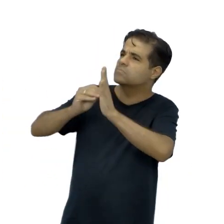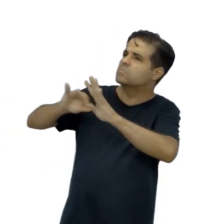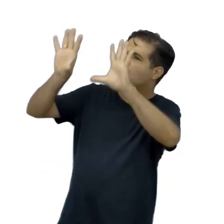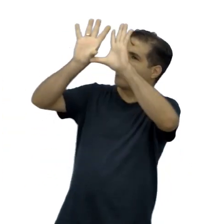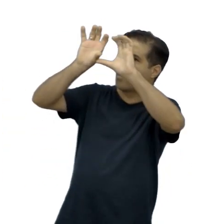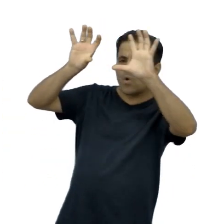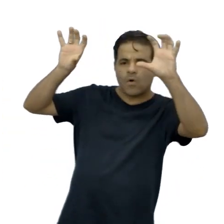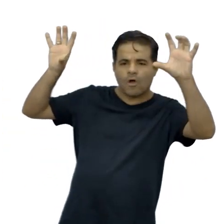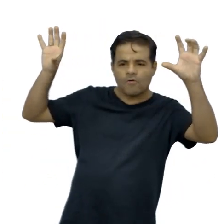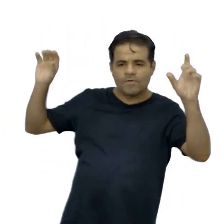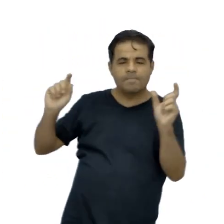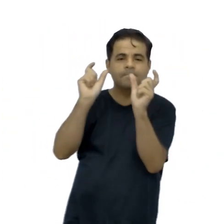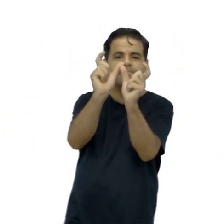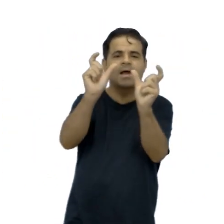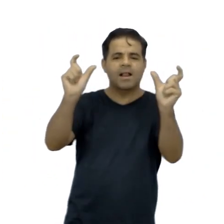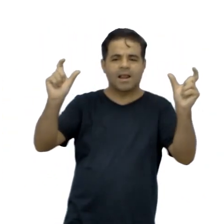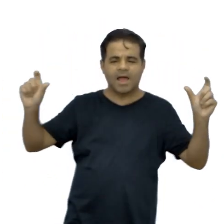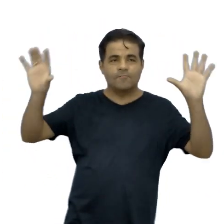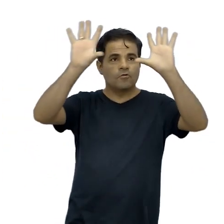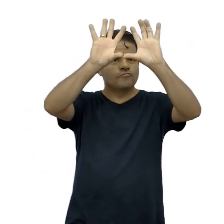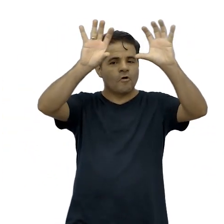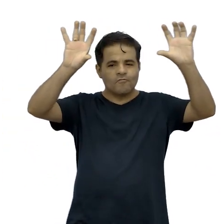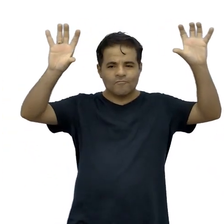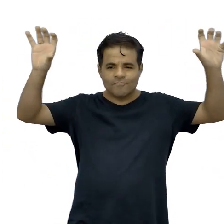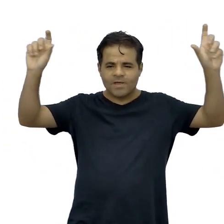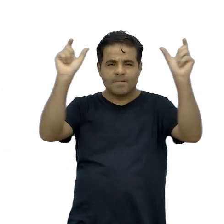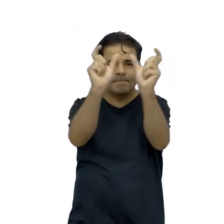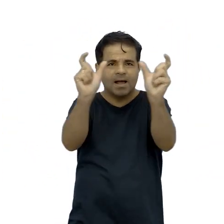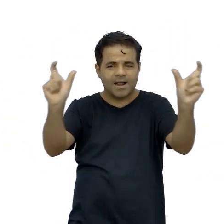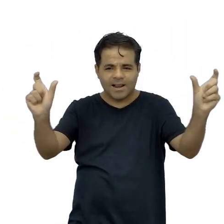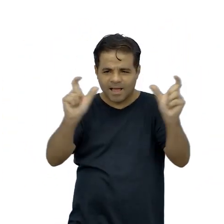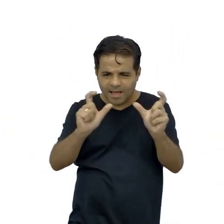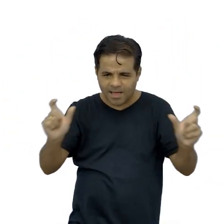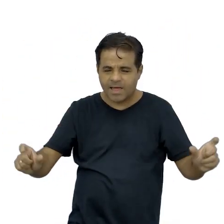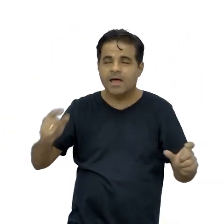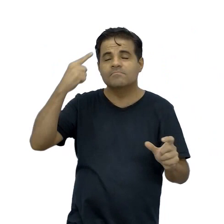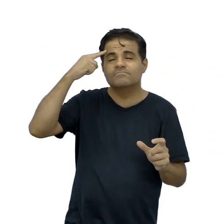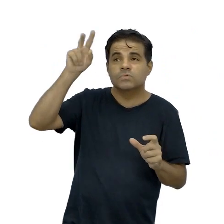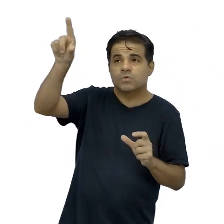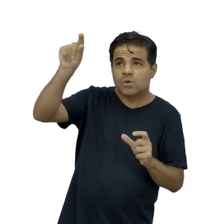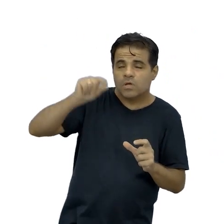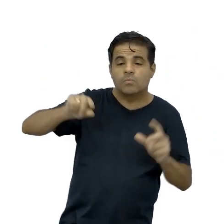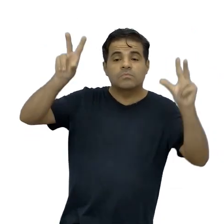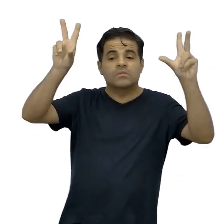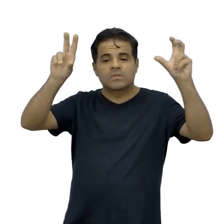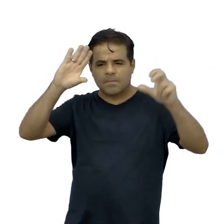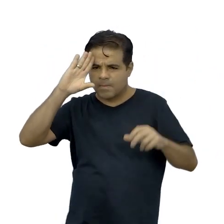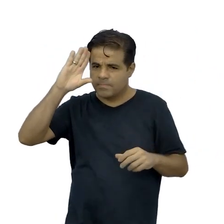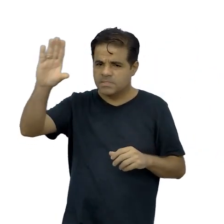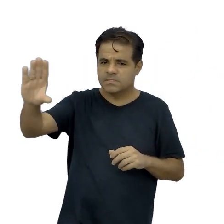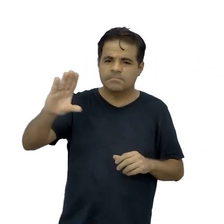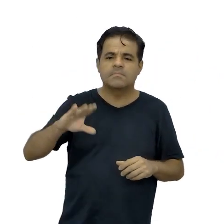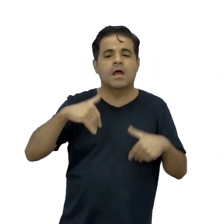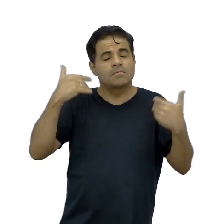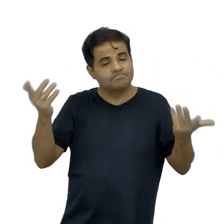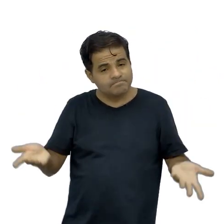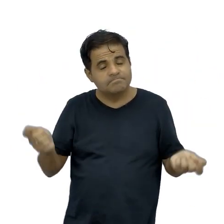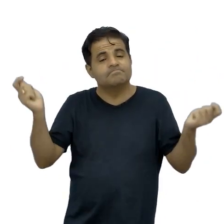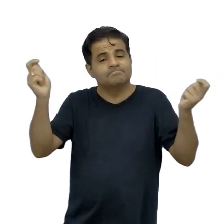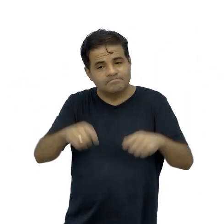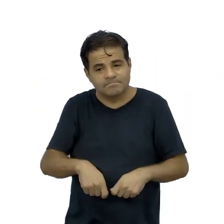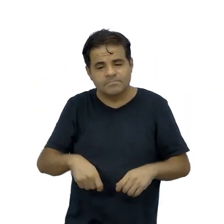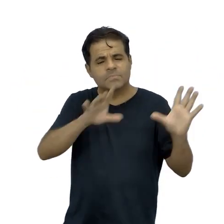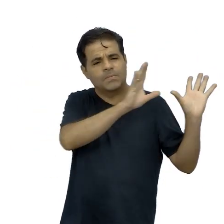de palavras feitas pelos alunos a partir do tema central do seu texto, não é? E aí você